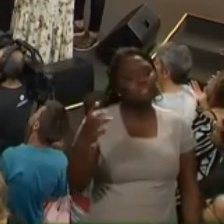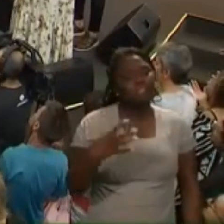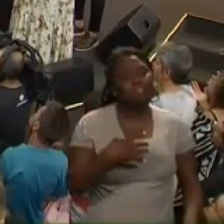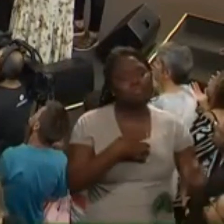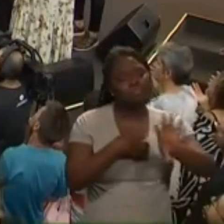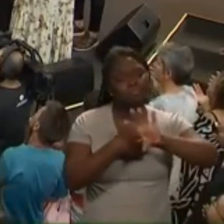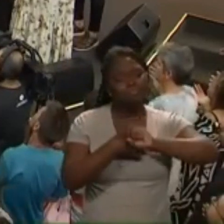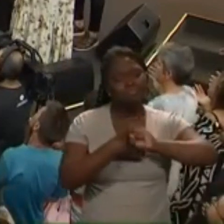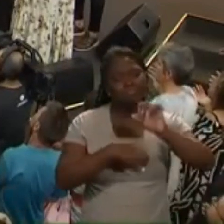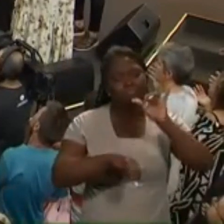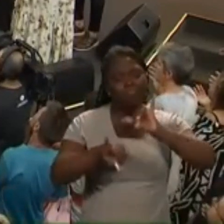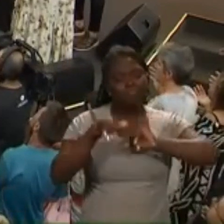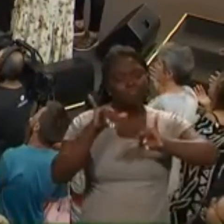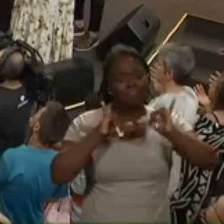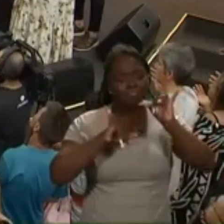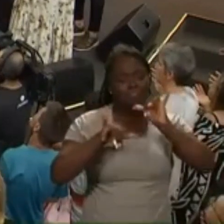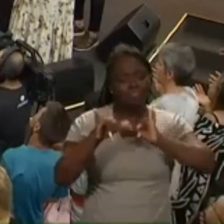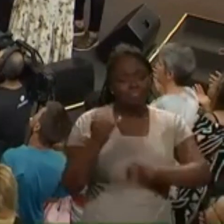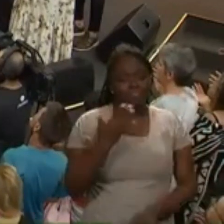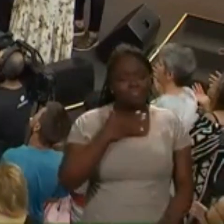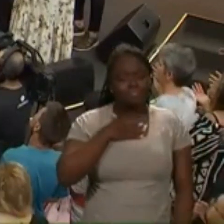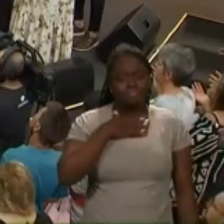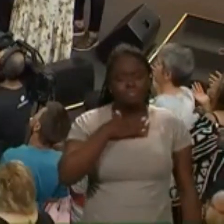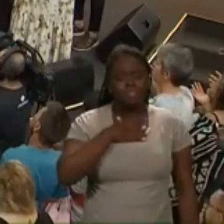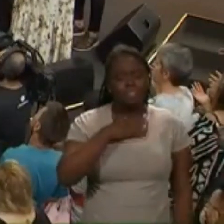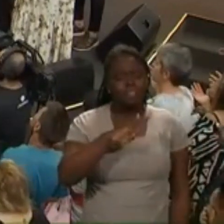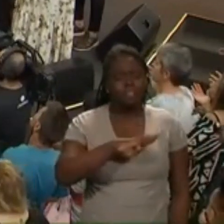colegas pastores que aqui estão,